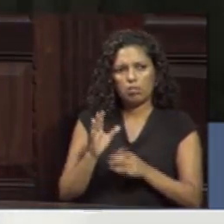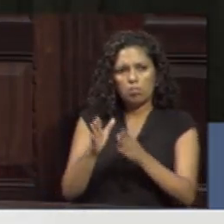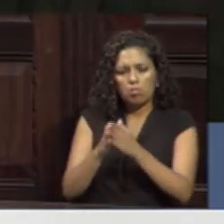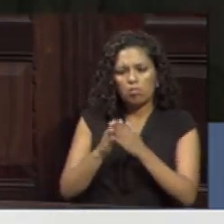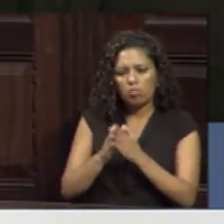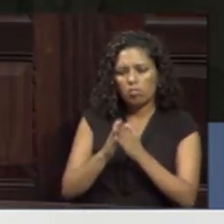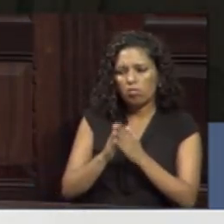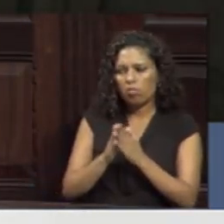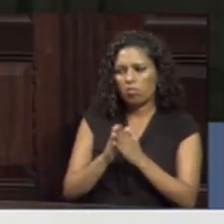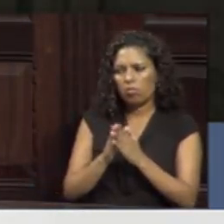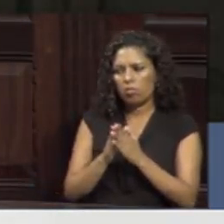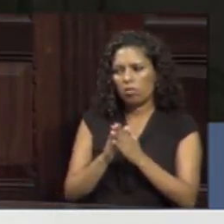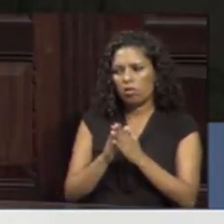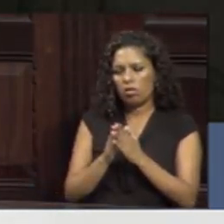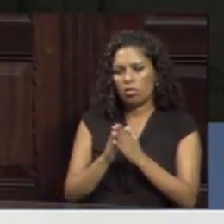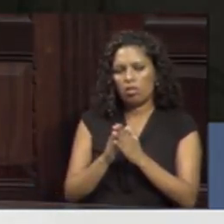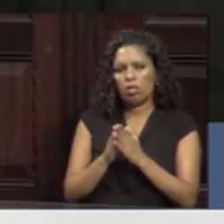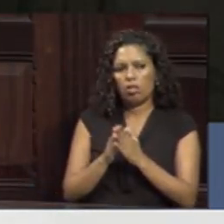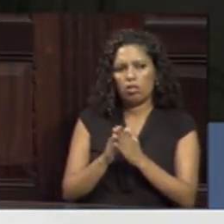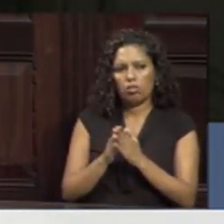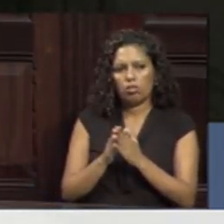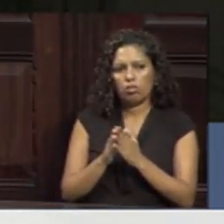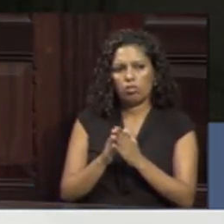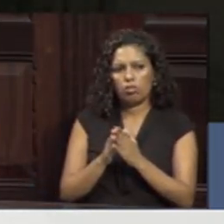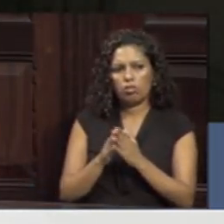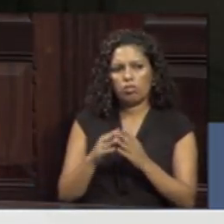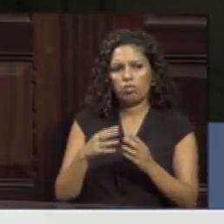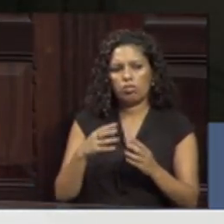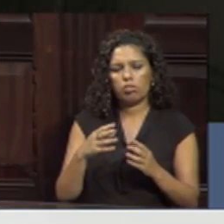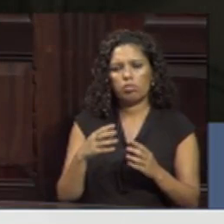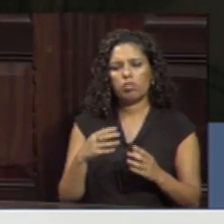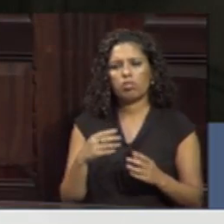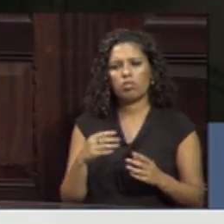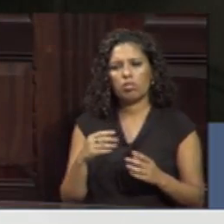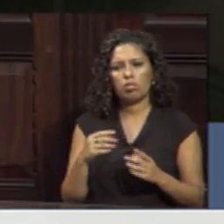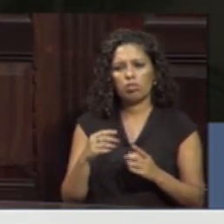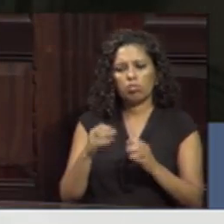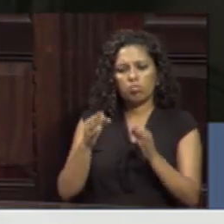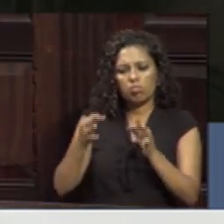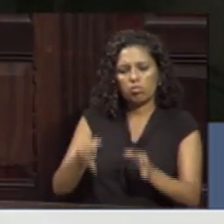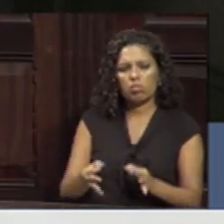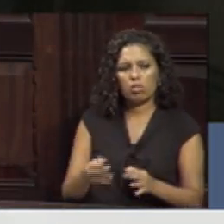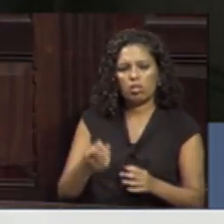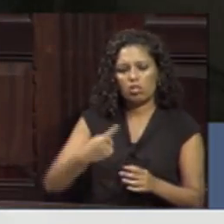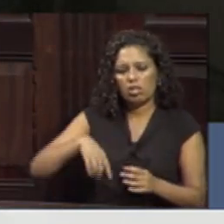a sensação é de ódio, a sensação é de revolta,